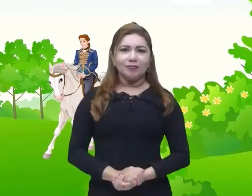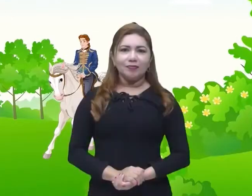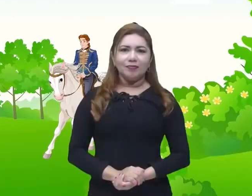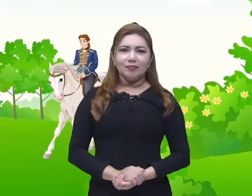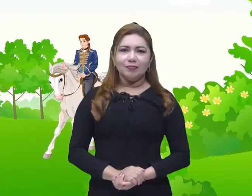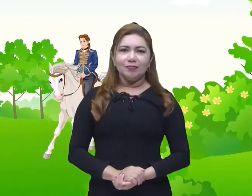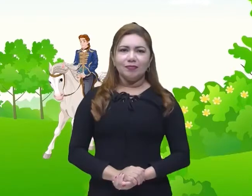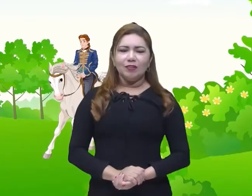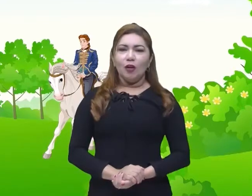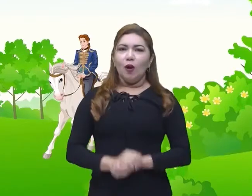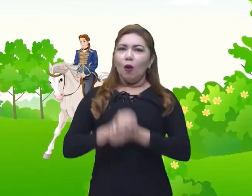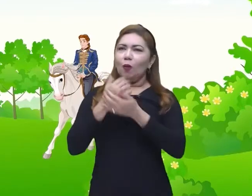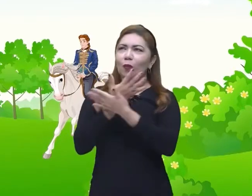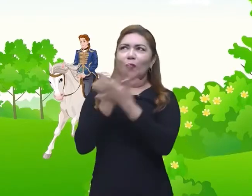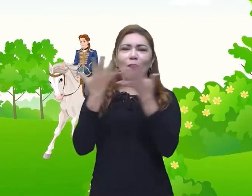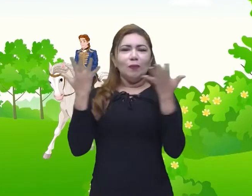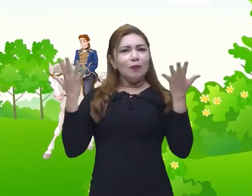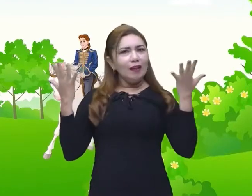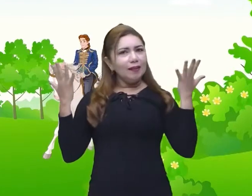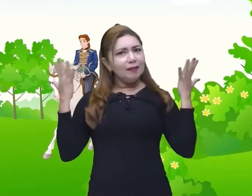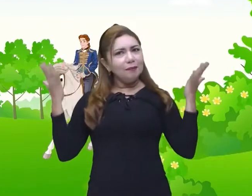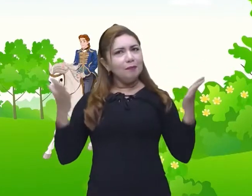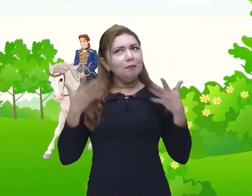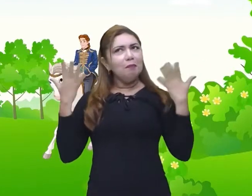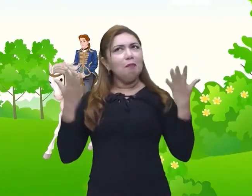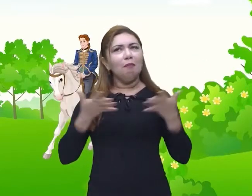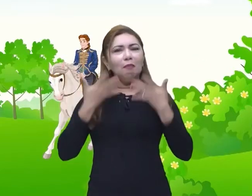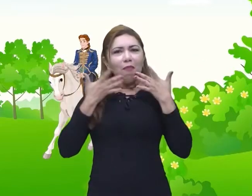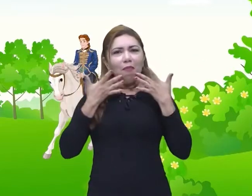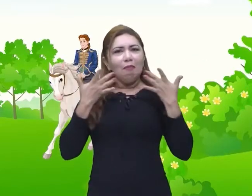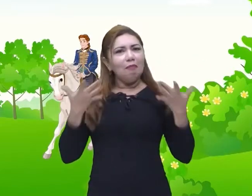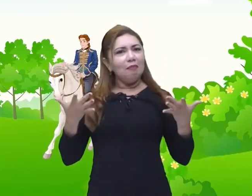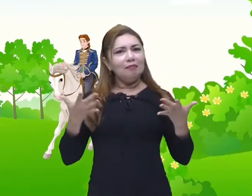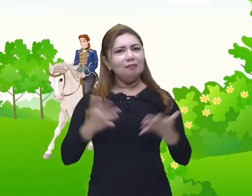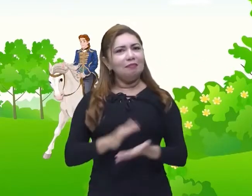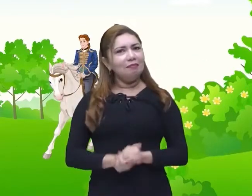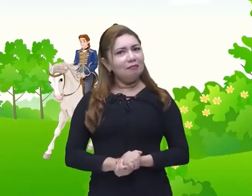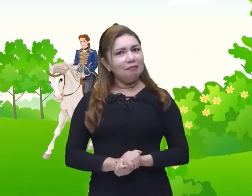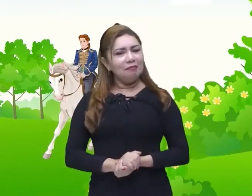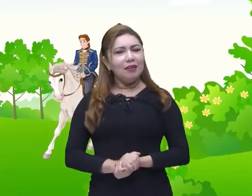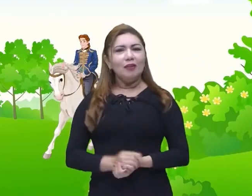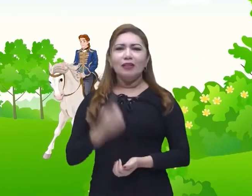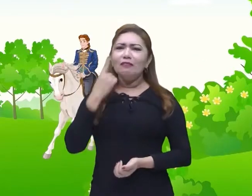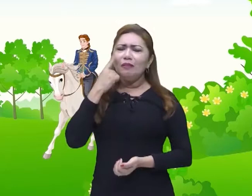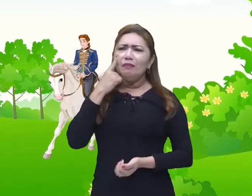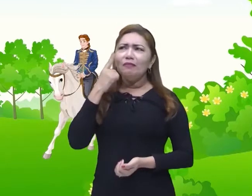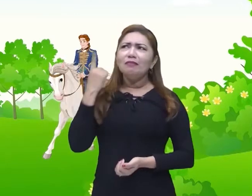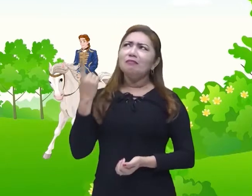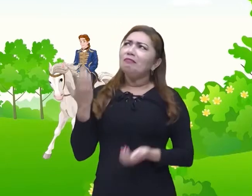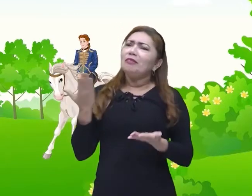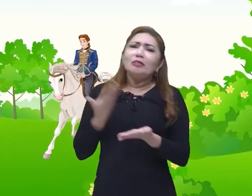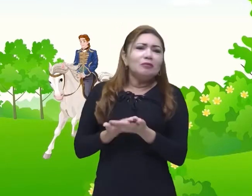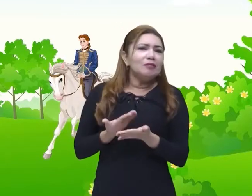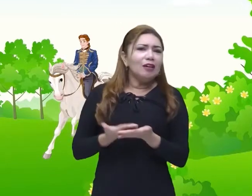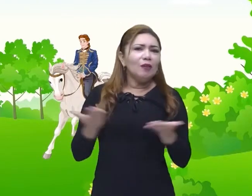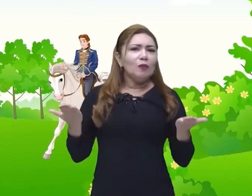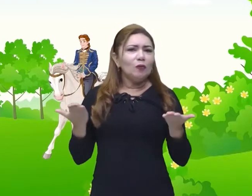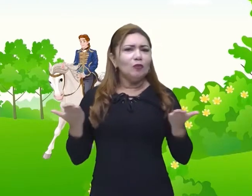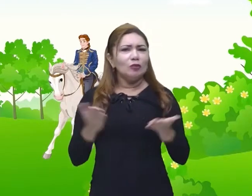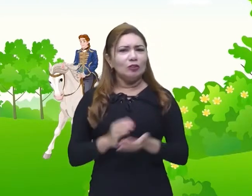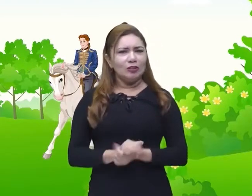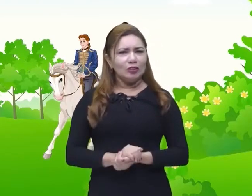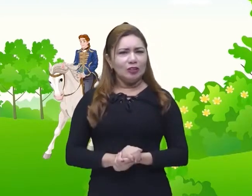Olha que cenário maravilhoso! O que será que nós vamos estudar hoje? Isso